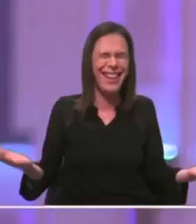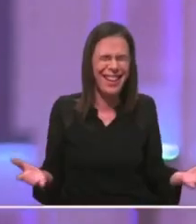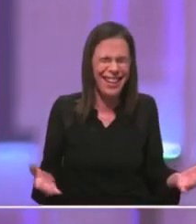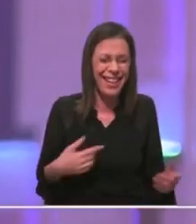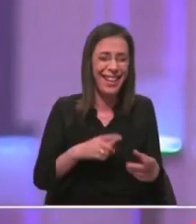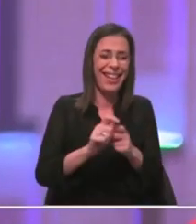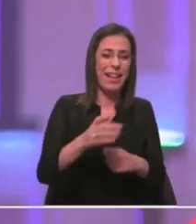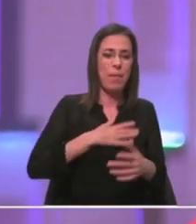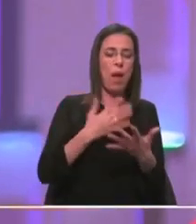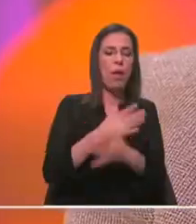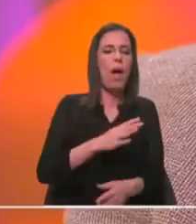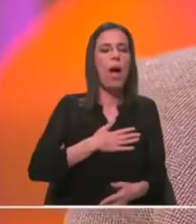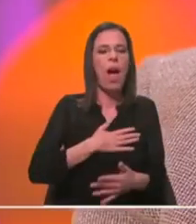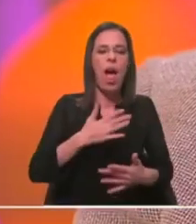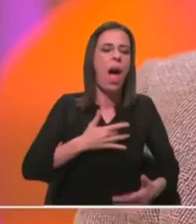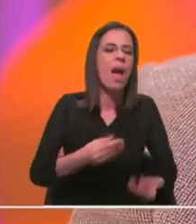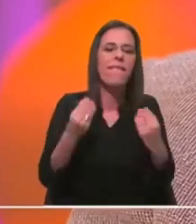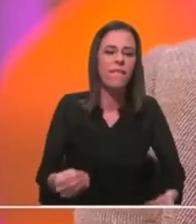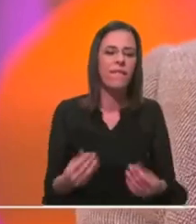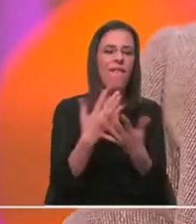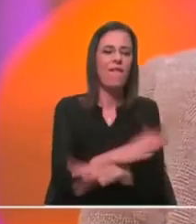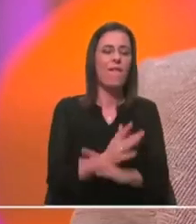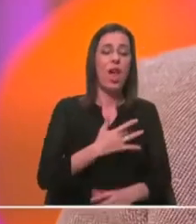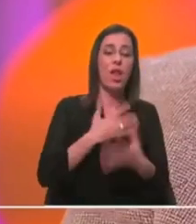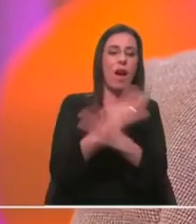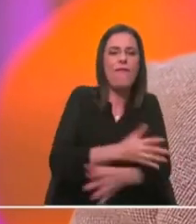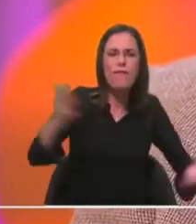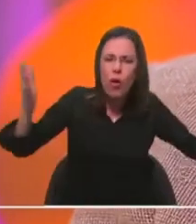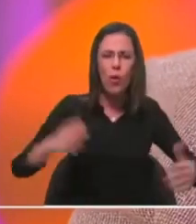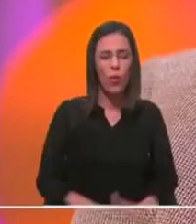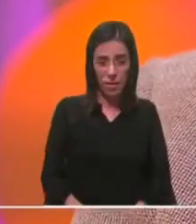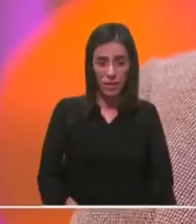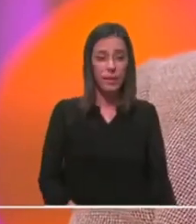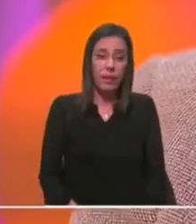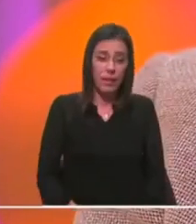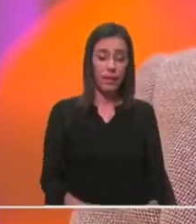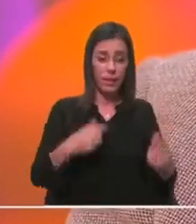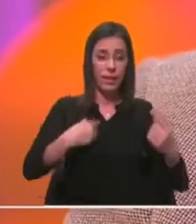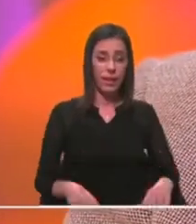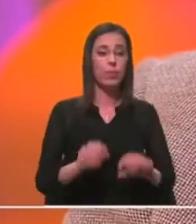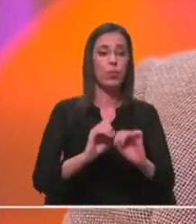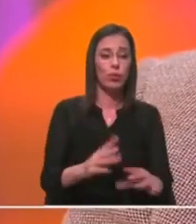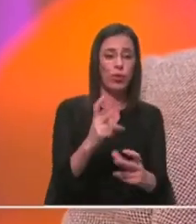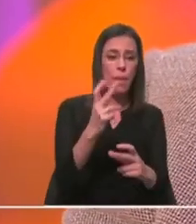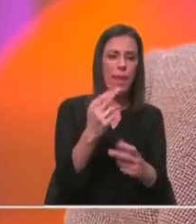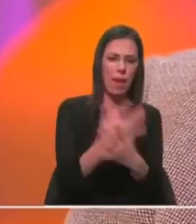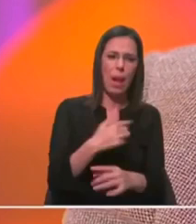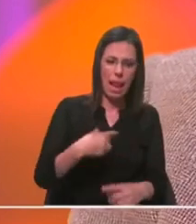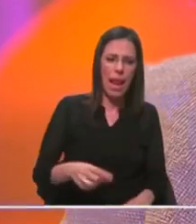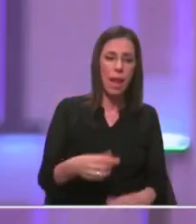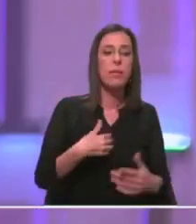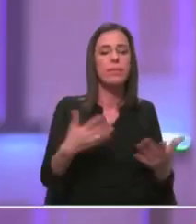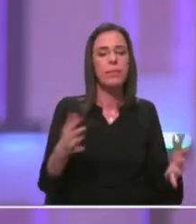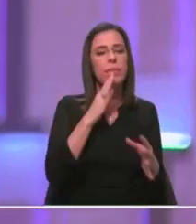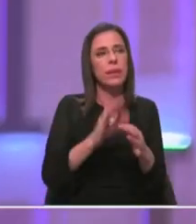escolas adoro Fogo Adoro Fogo Adoro Fogo Adoro fogo e aliás nós temos uma salamandra e eu se